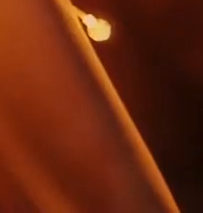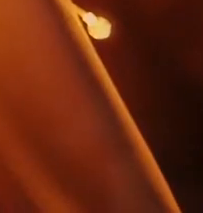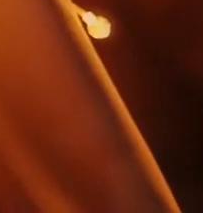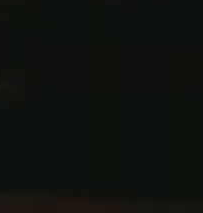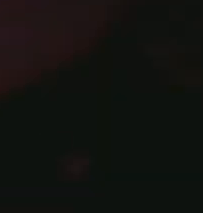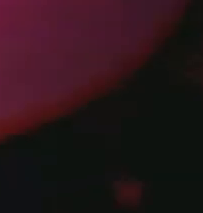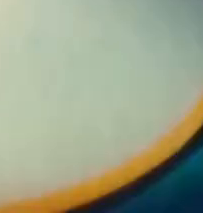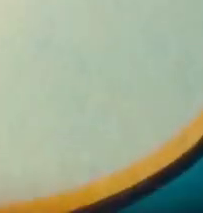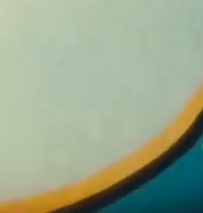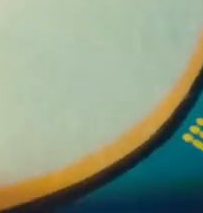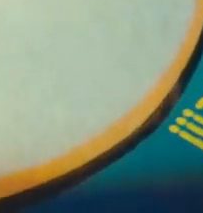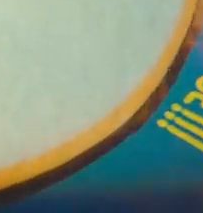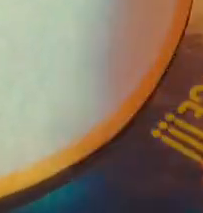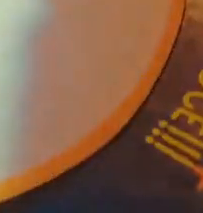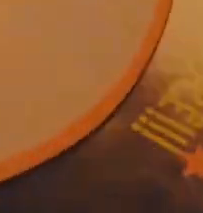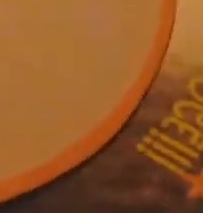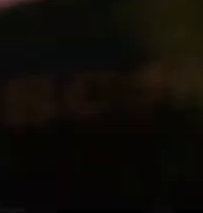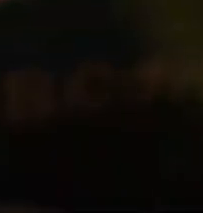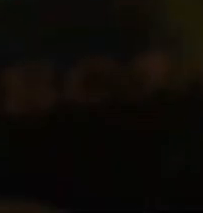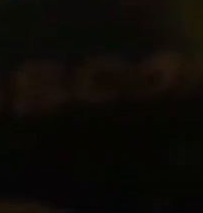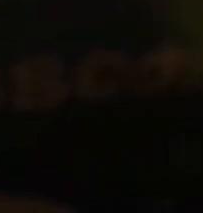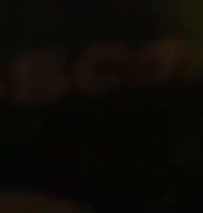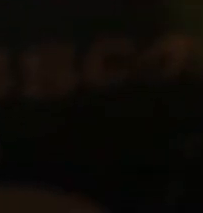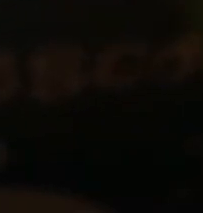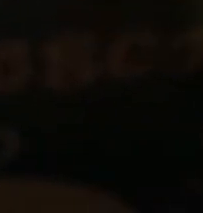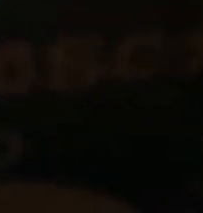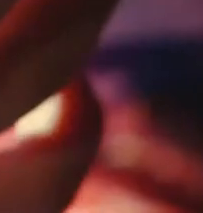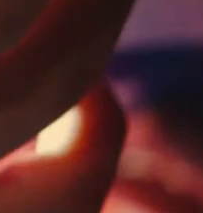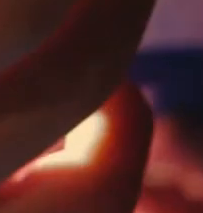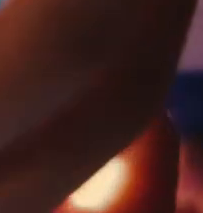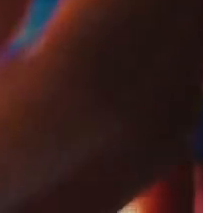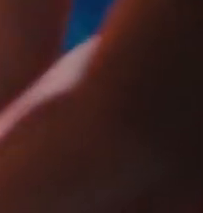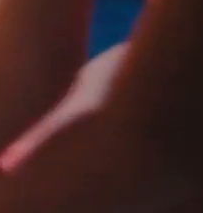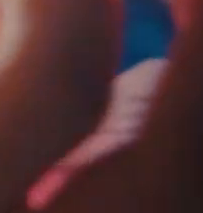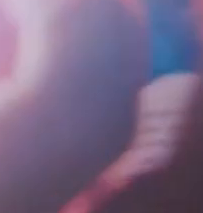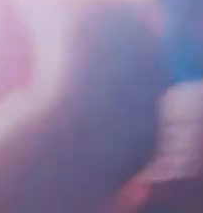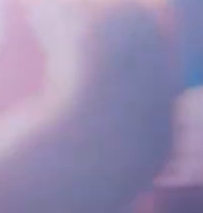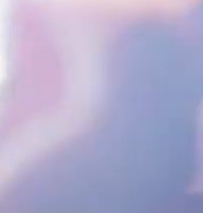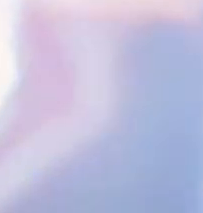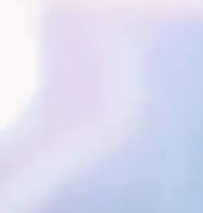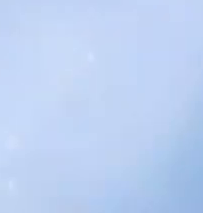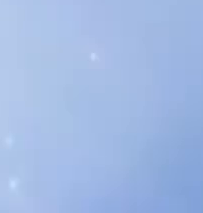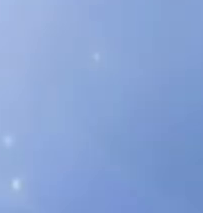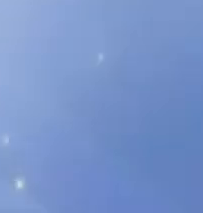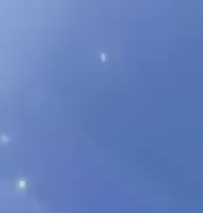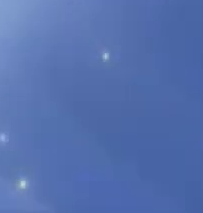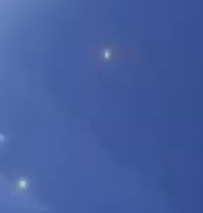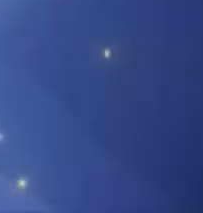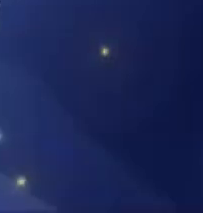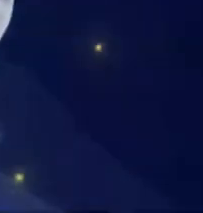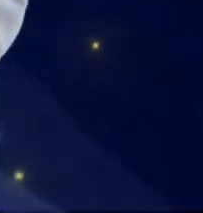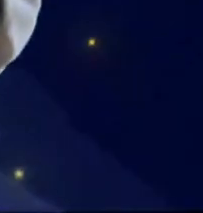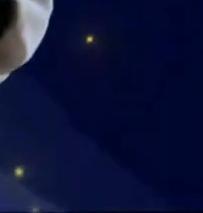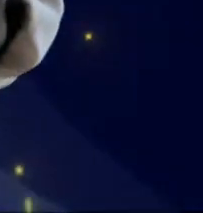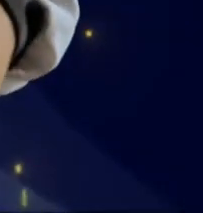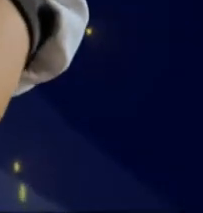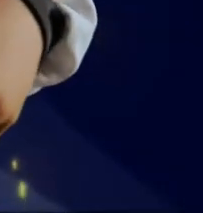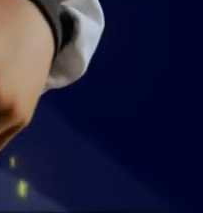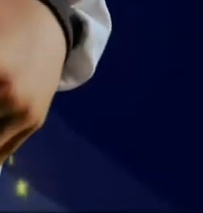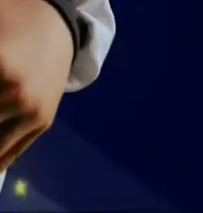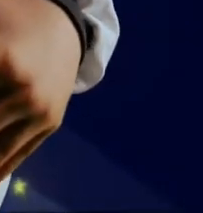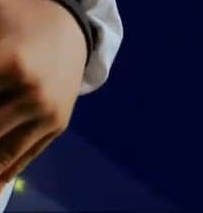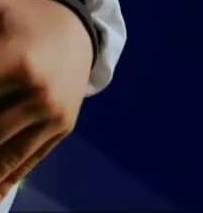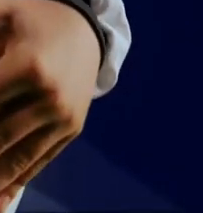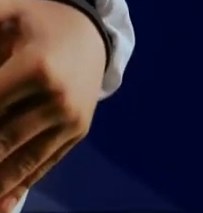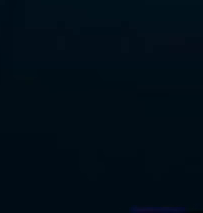movido pela criatividade um astronauta viajava por um universo de histórias transitando entre